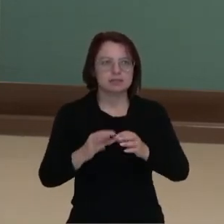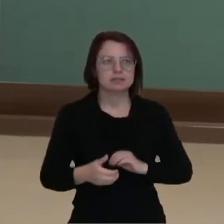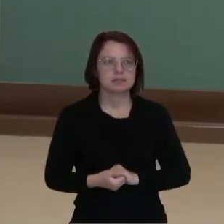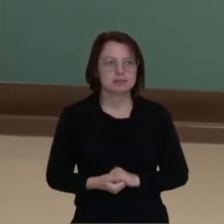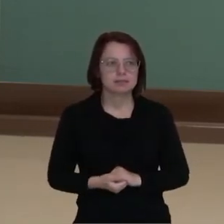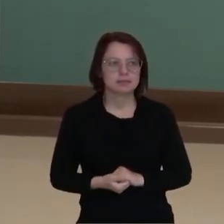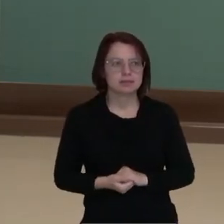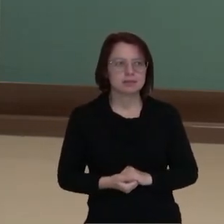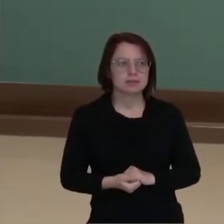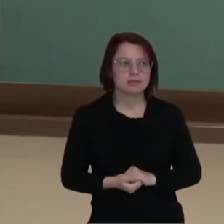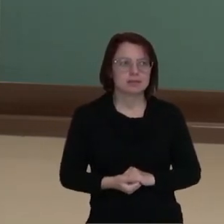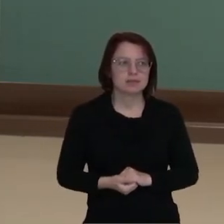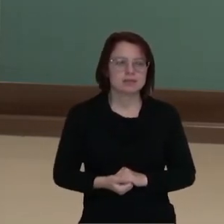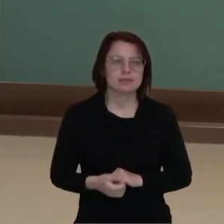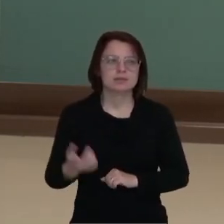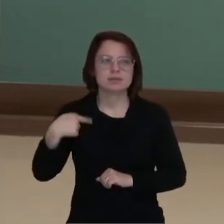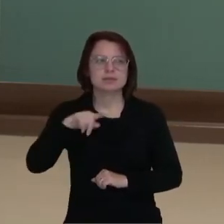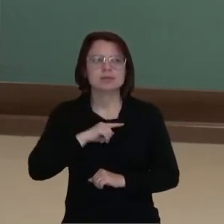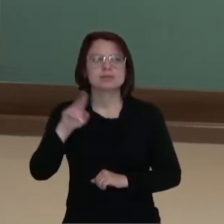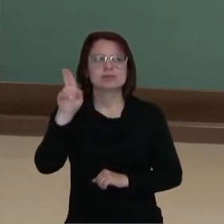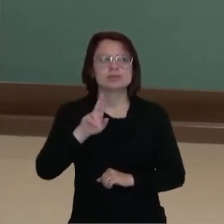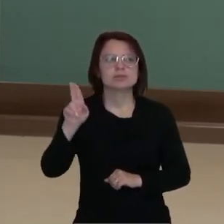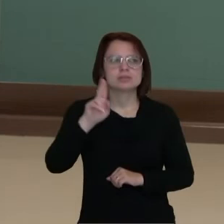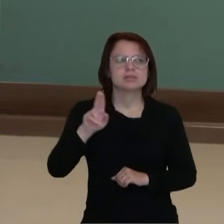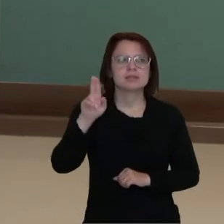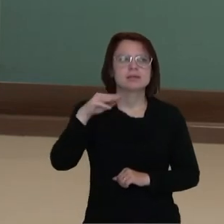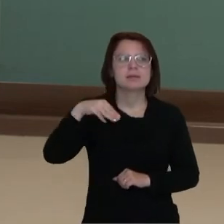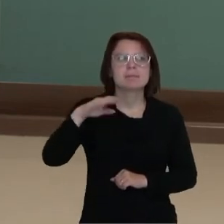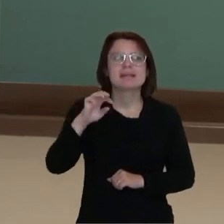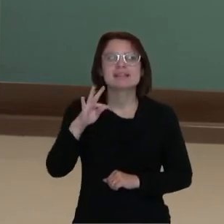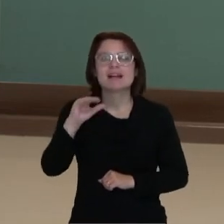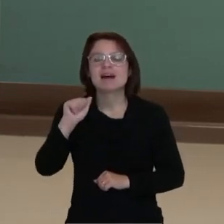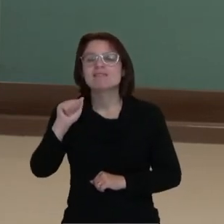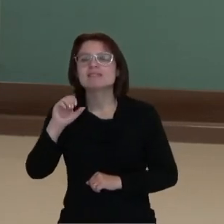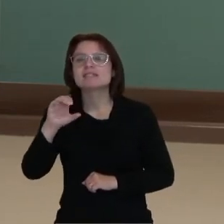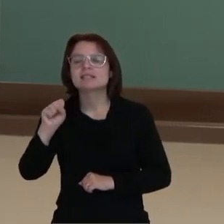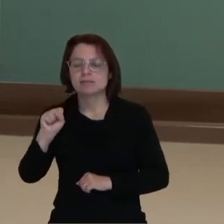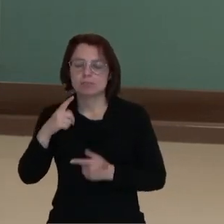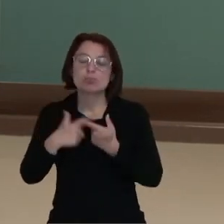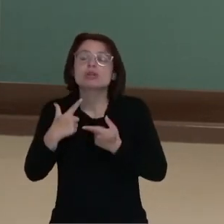mãe. Então, a gente vai usar a divisão celular metáfase. Por quê?